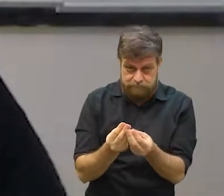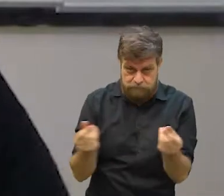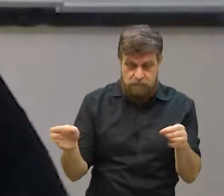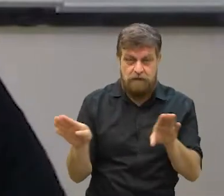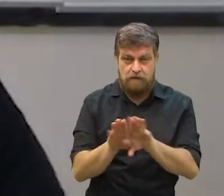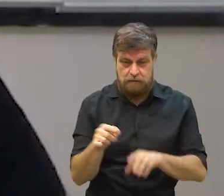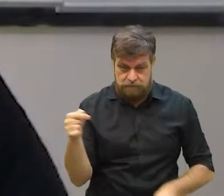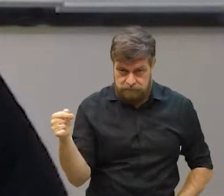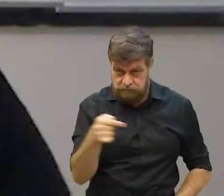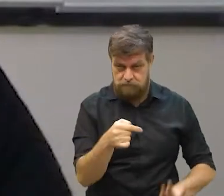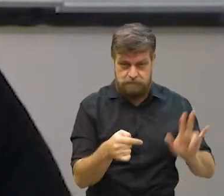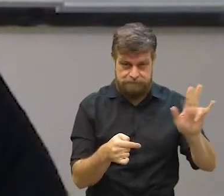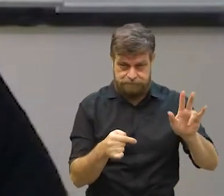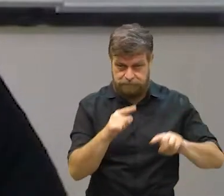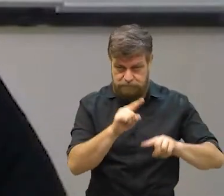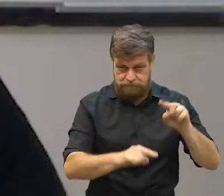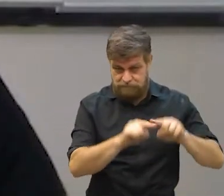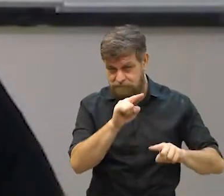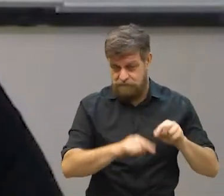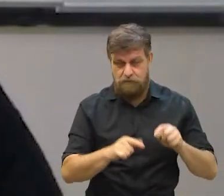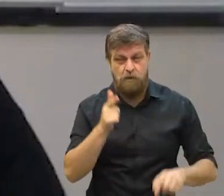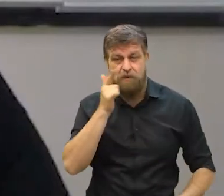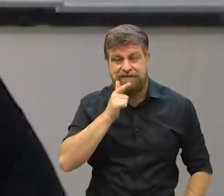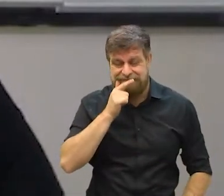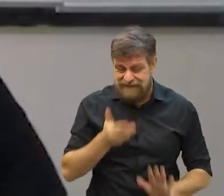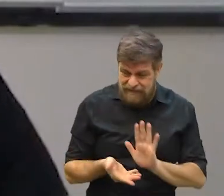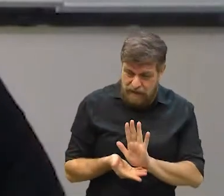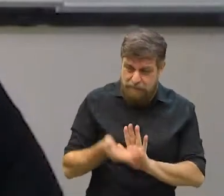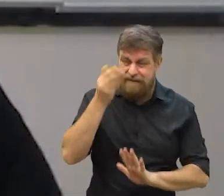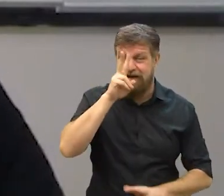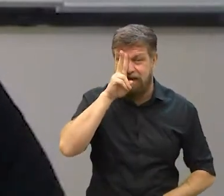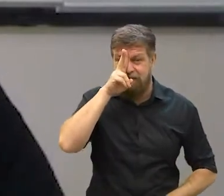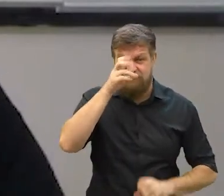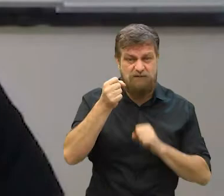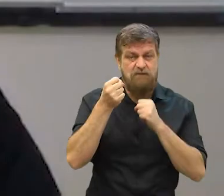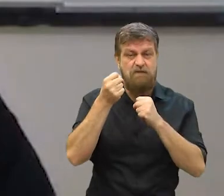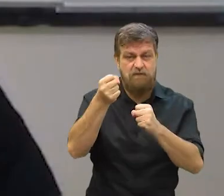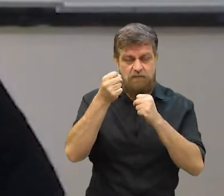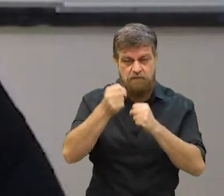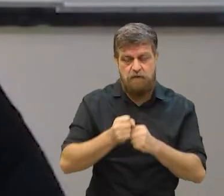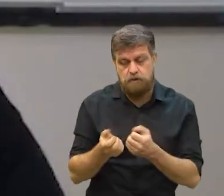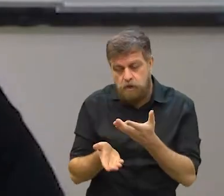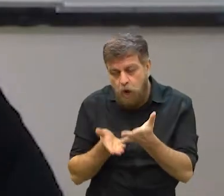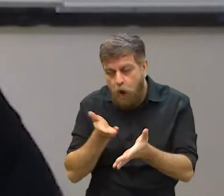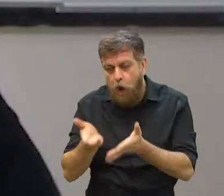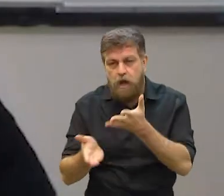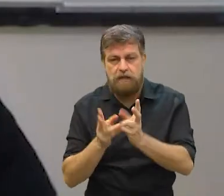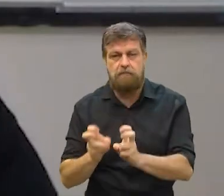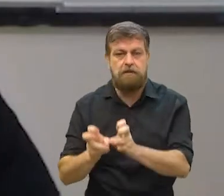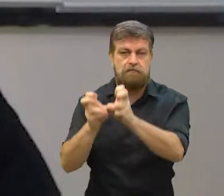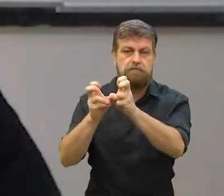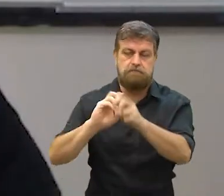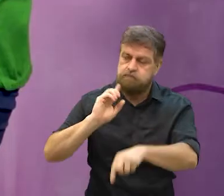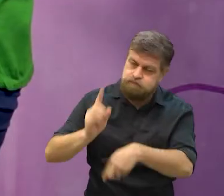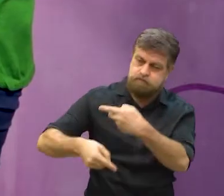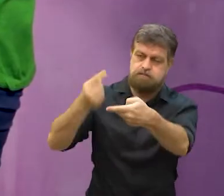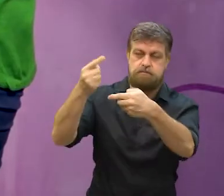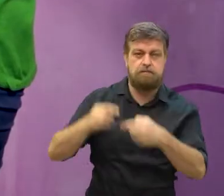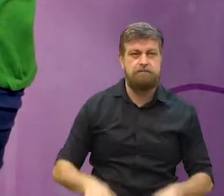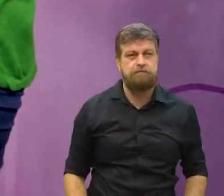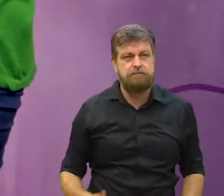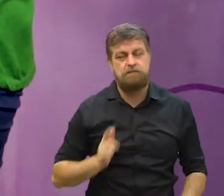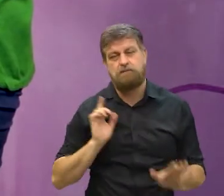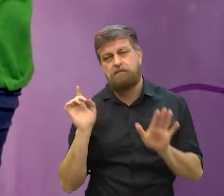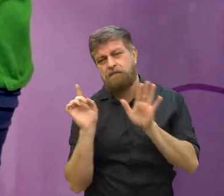e, inclusive, para aumentar a potência da quimioterapia e do tratamento oncológico em si. Eu até